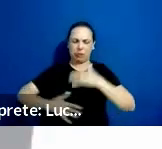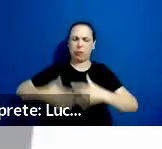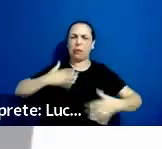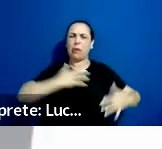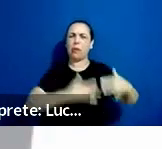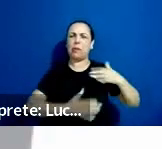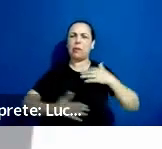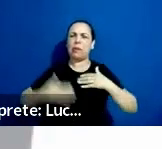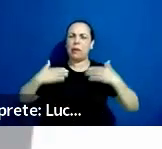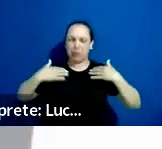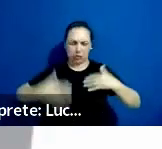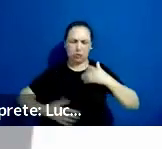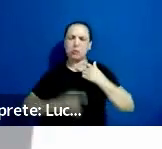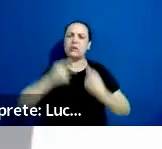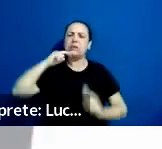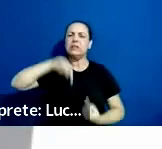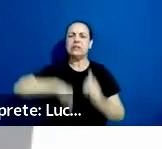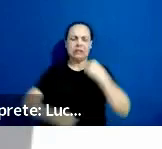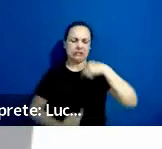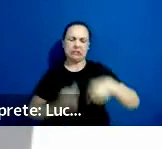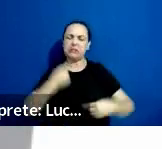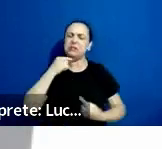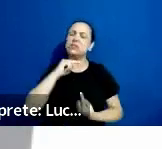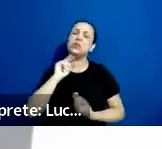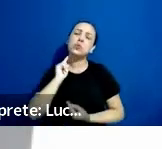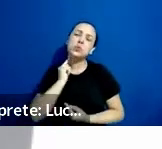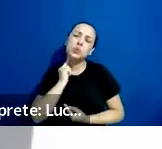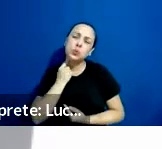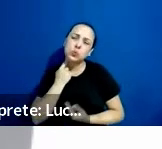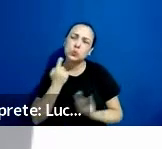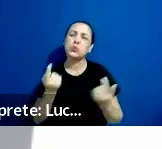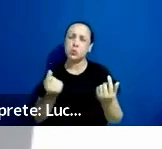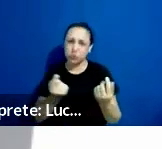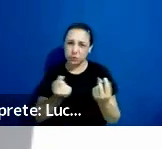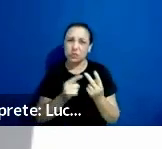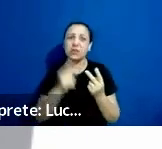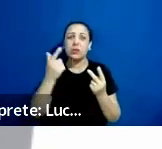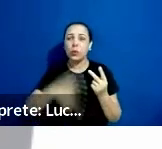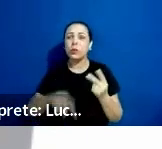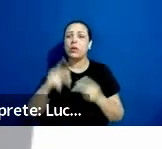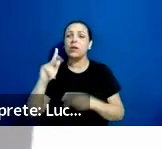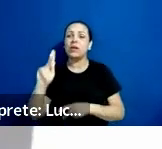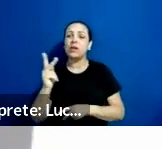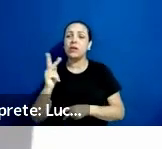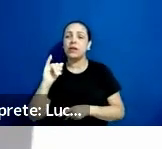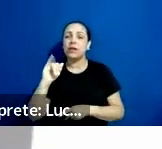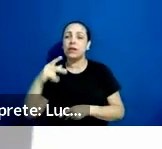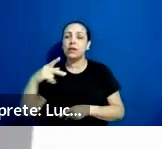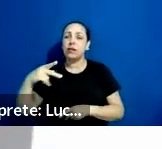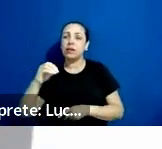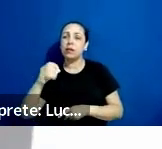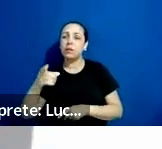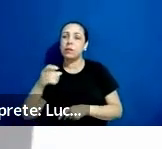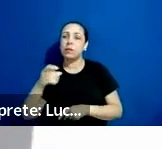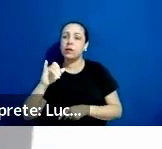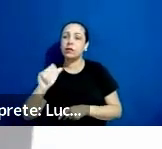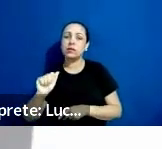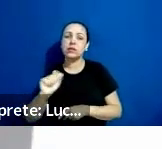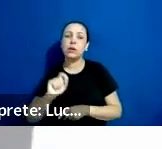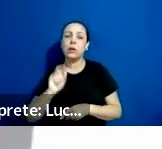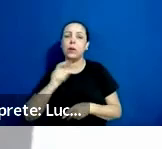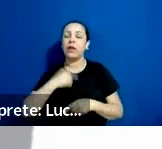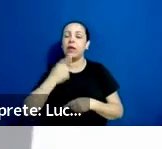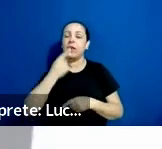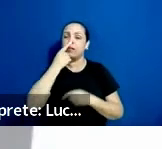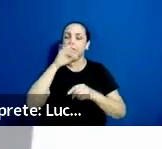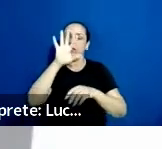em dia está falado muito esse assunto e todos nós aqui queremos prevenir, né, de não ter essa doença. Então é importante